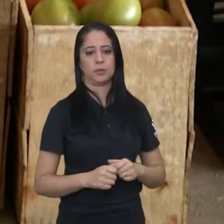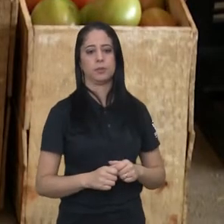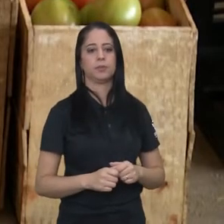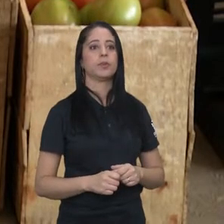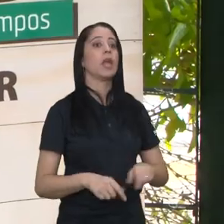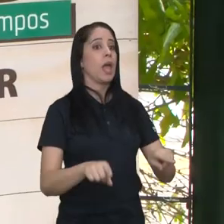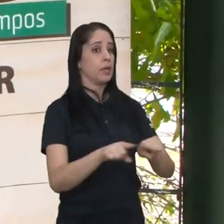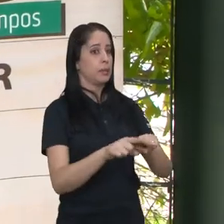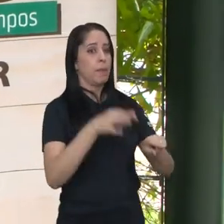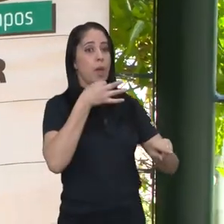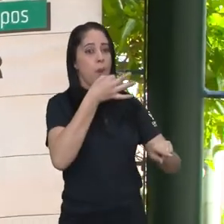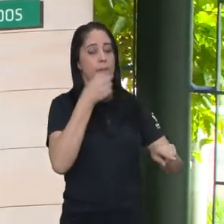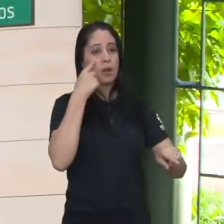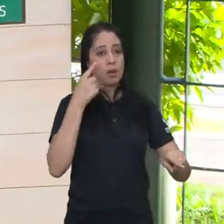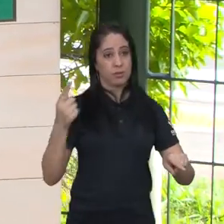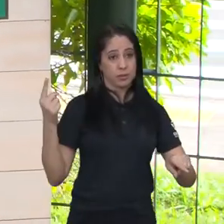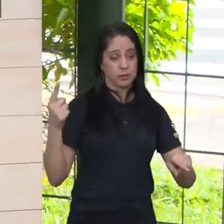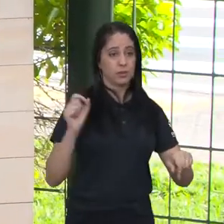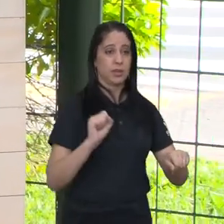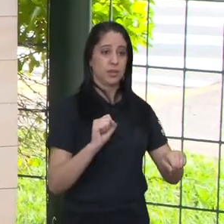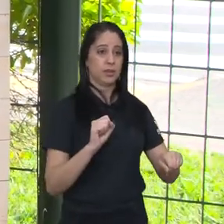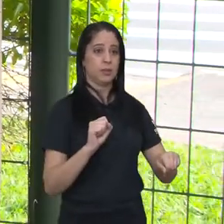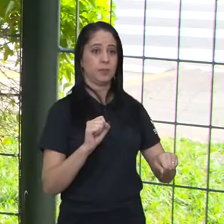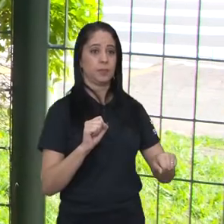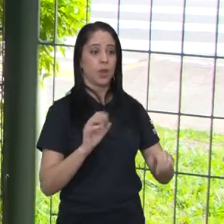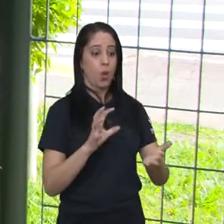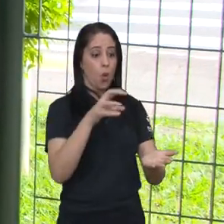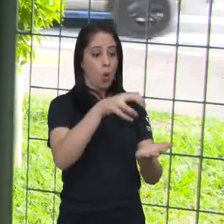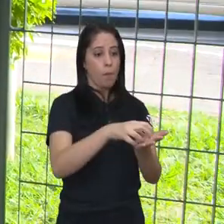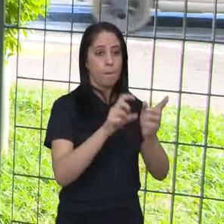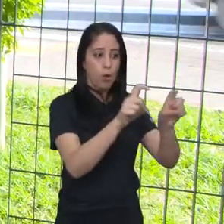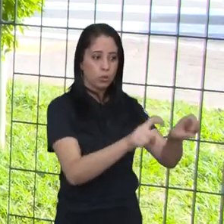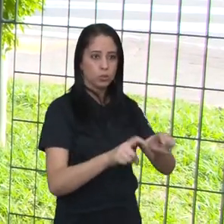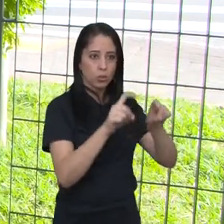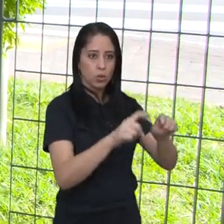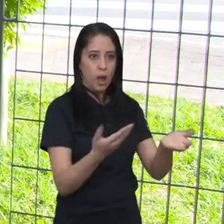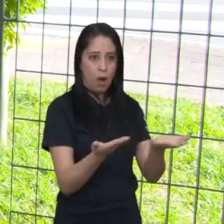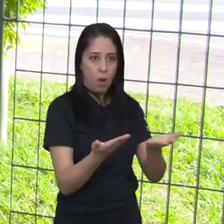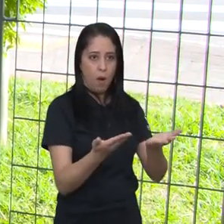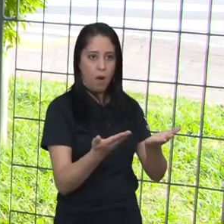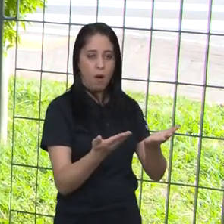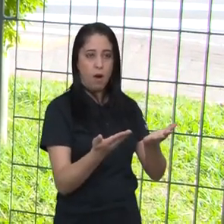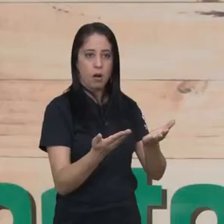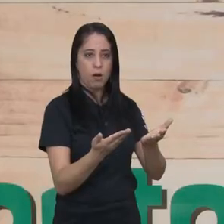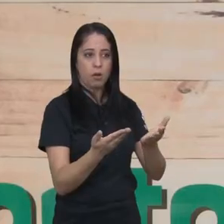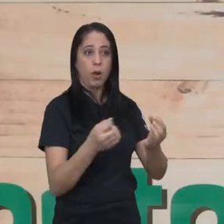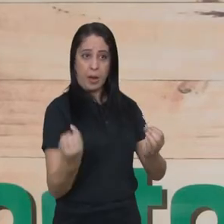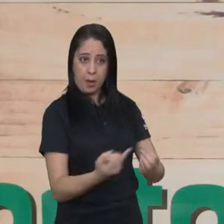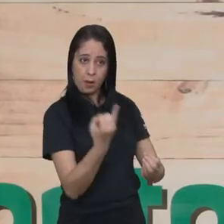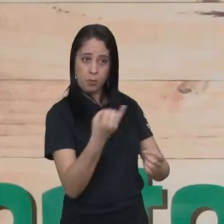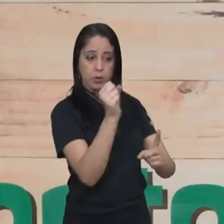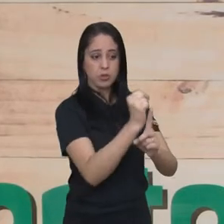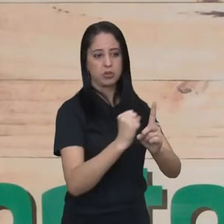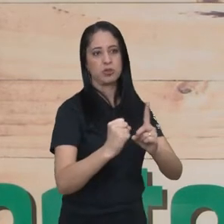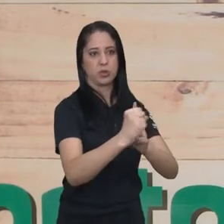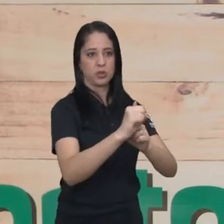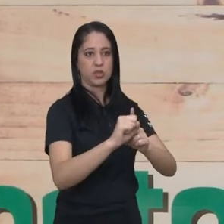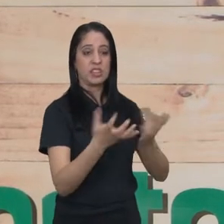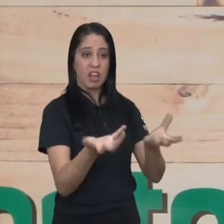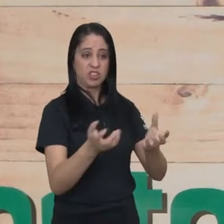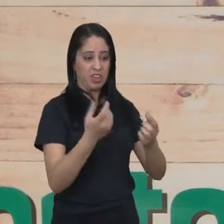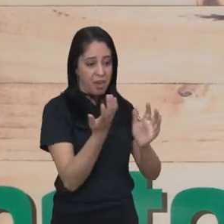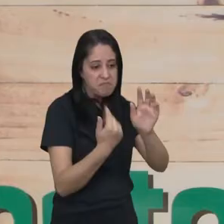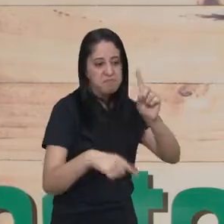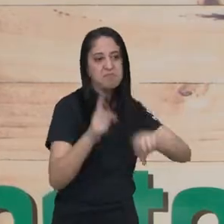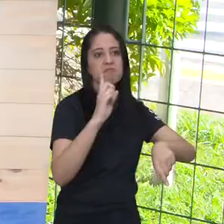do setor em São José ainda segundo o parlamentar uma vez que o ponto Rural se tornou uma política pública a a ampliar